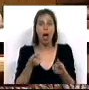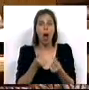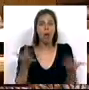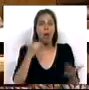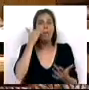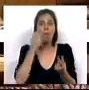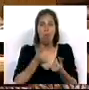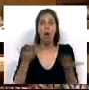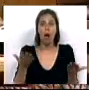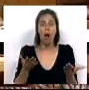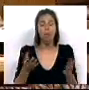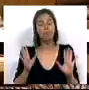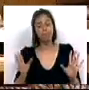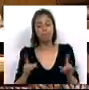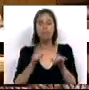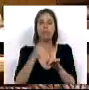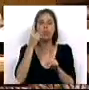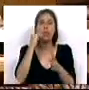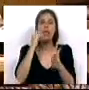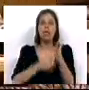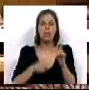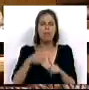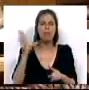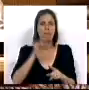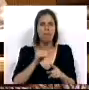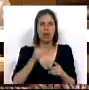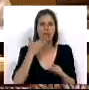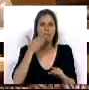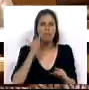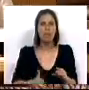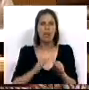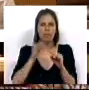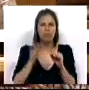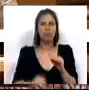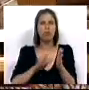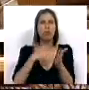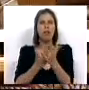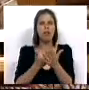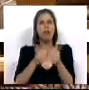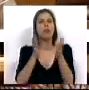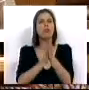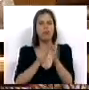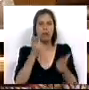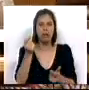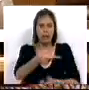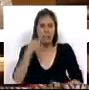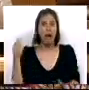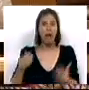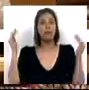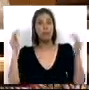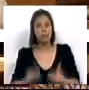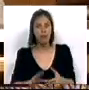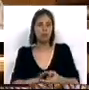recursos económicos. E falamos de um dos impostos mais recessivos que torna tudo mais caro, retraindo